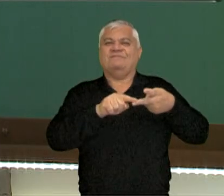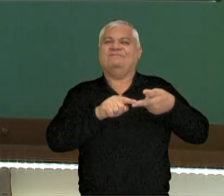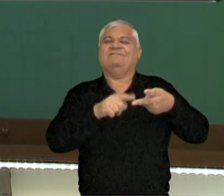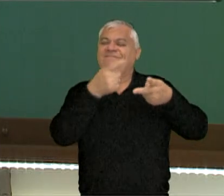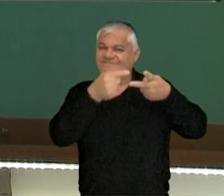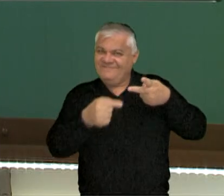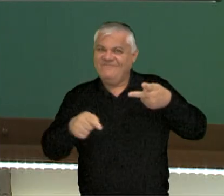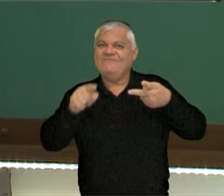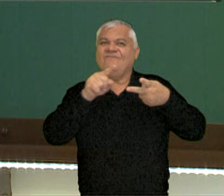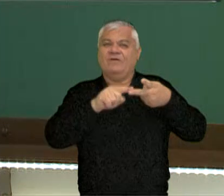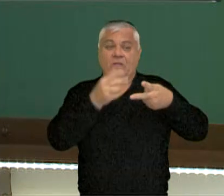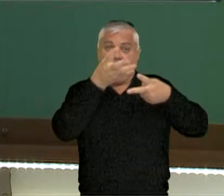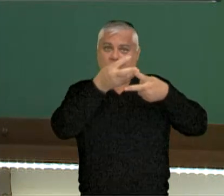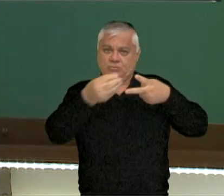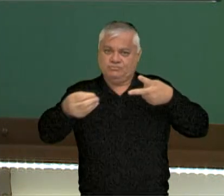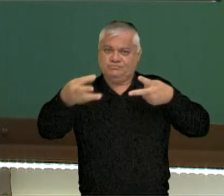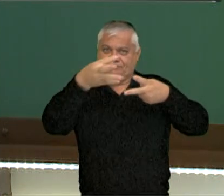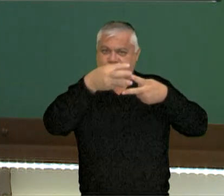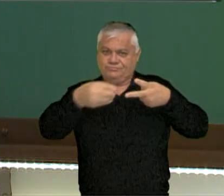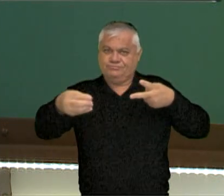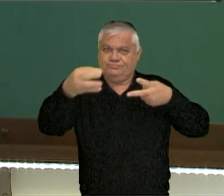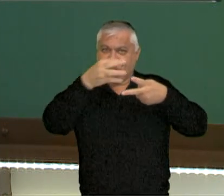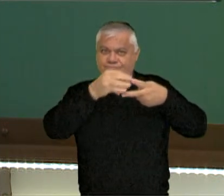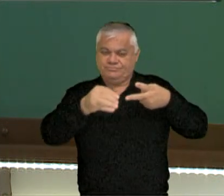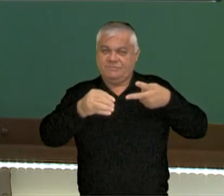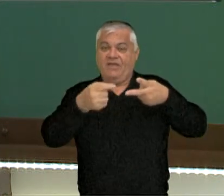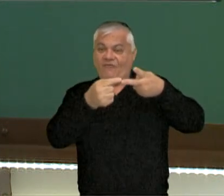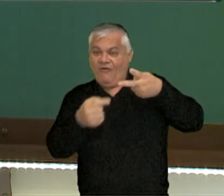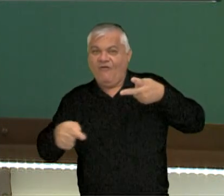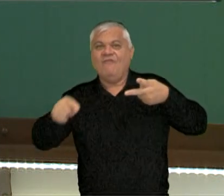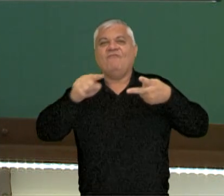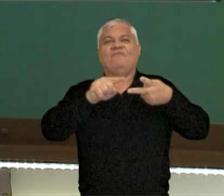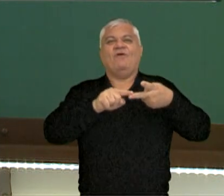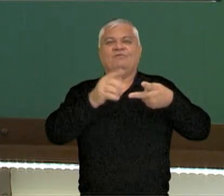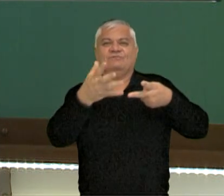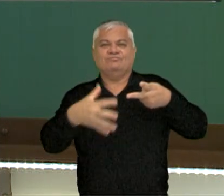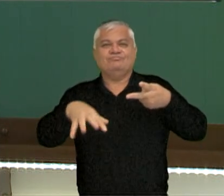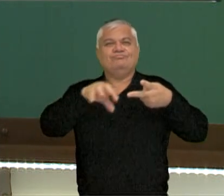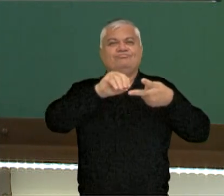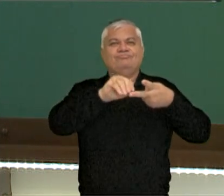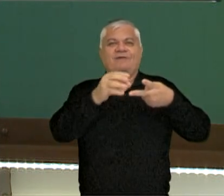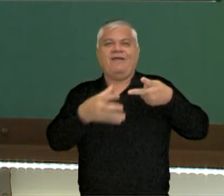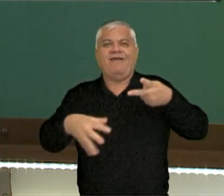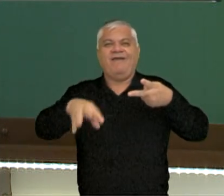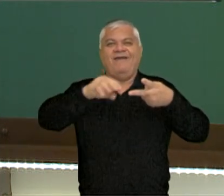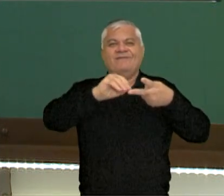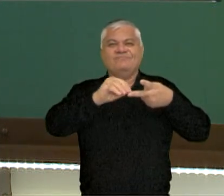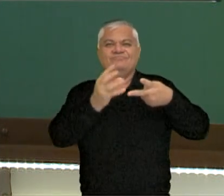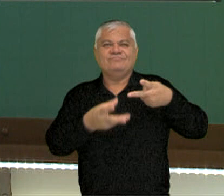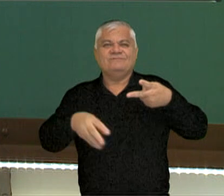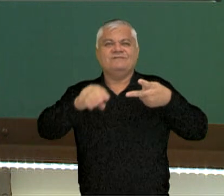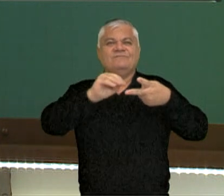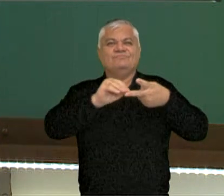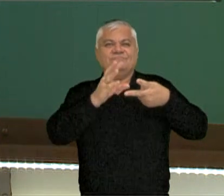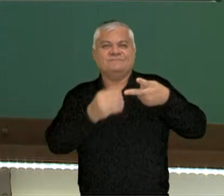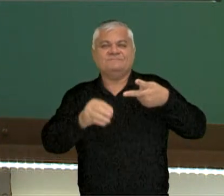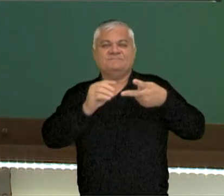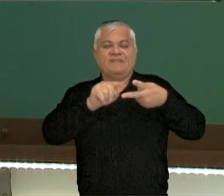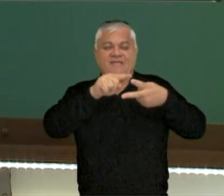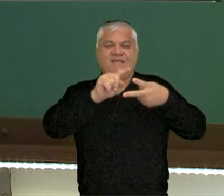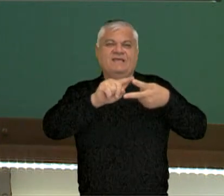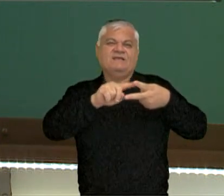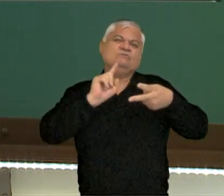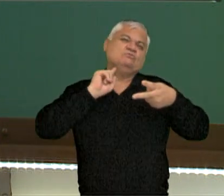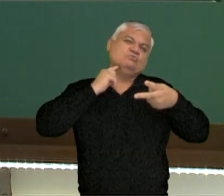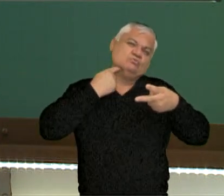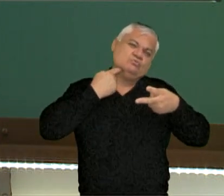sendo filtrados e seriam eliminados são reabsorvidos. Ou seja, a filtração tira o que é ruim